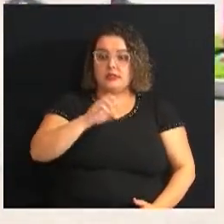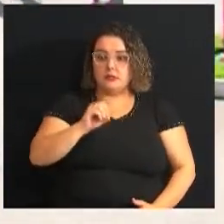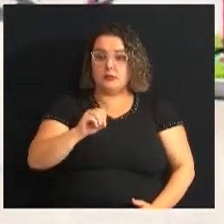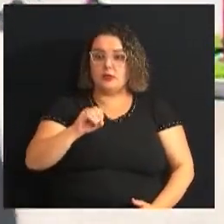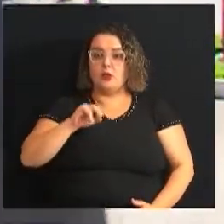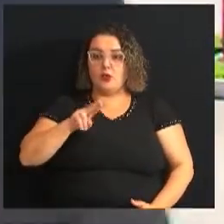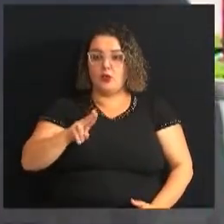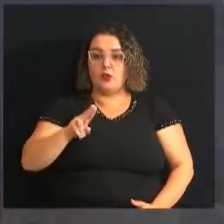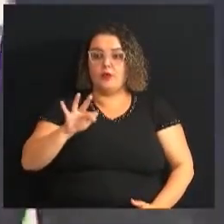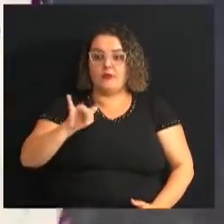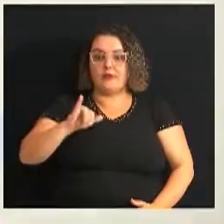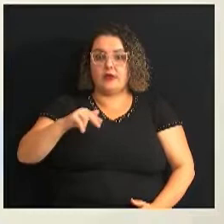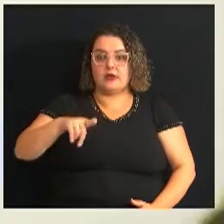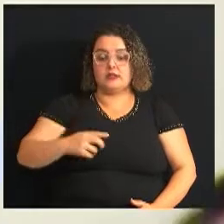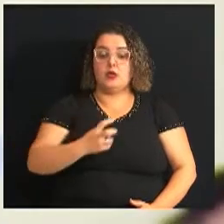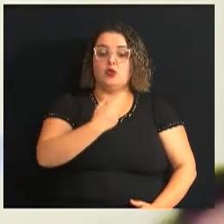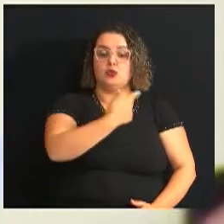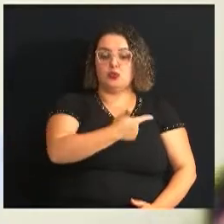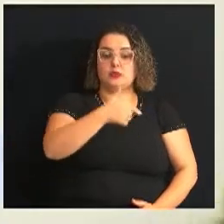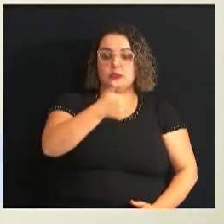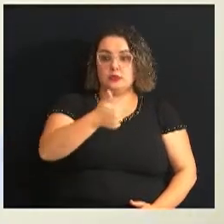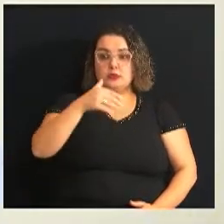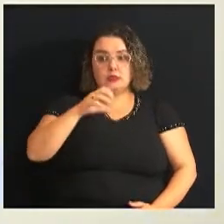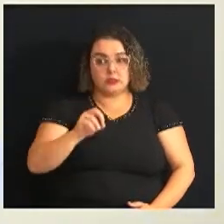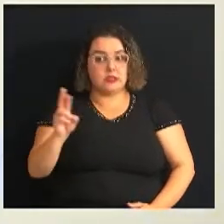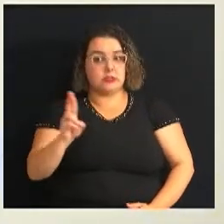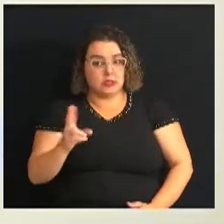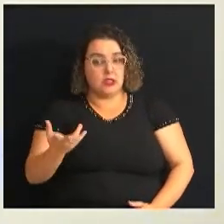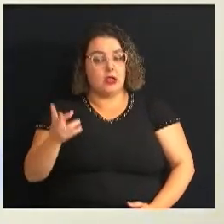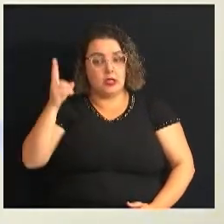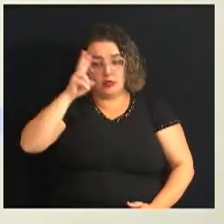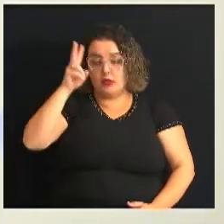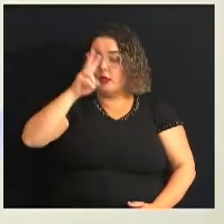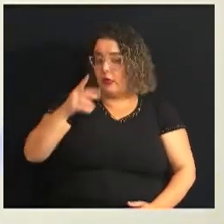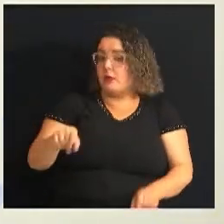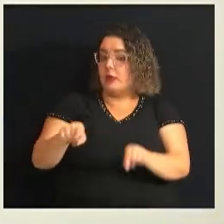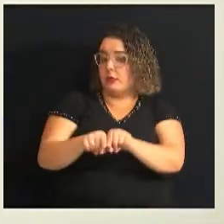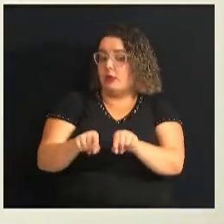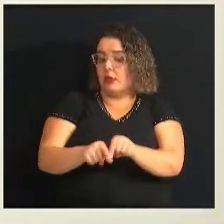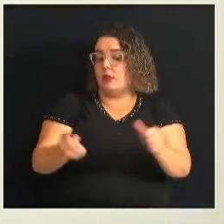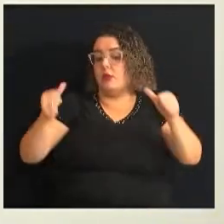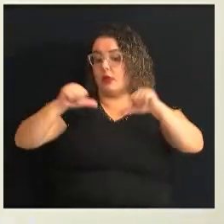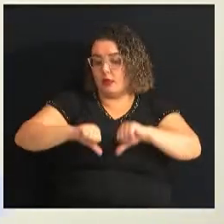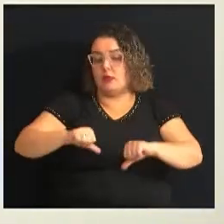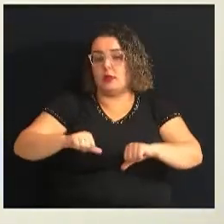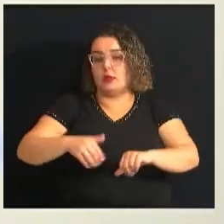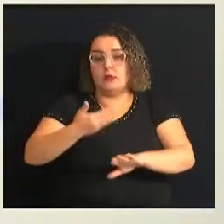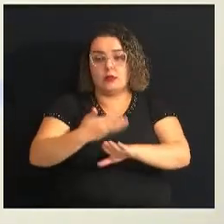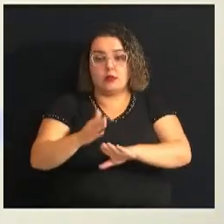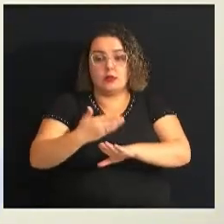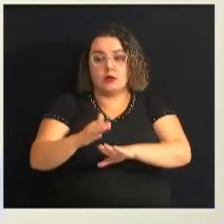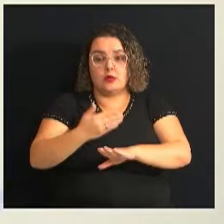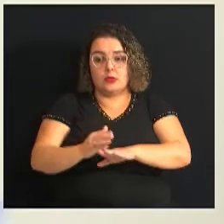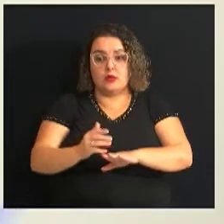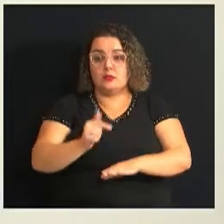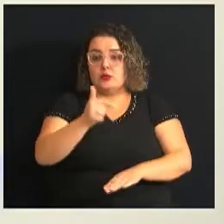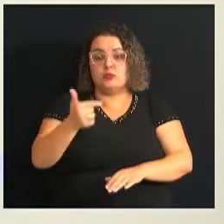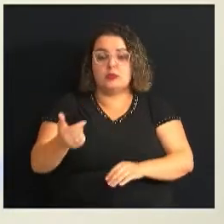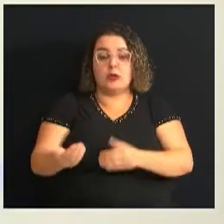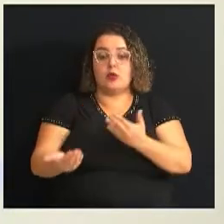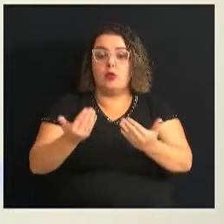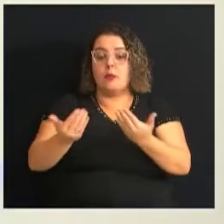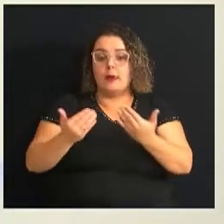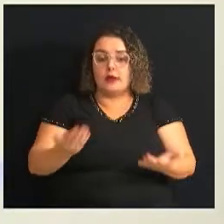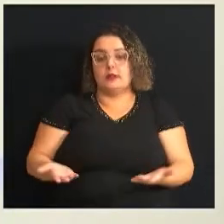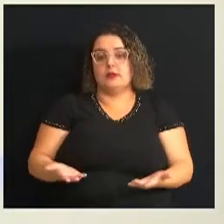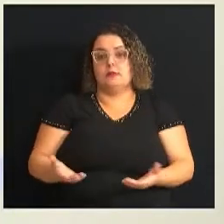R$ 210. O parlamentar lembra que os prejuízos causados por esta prática são incalculáveis, tanto para